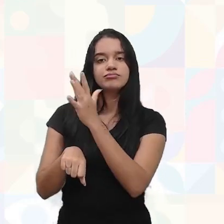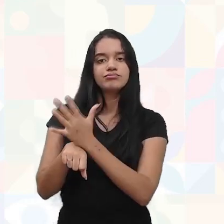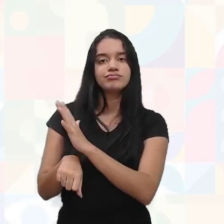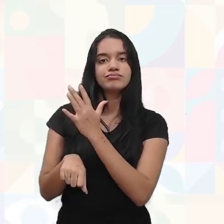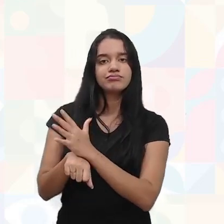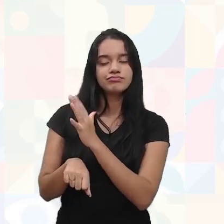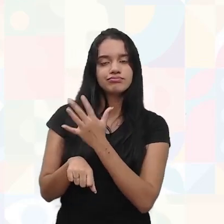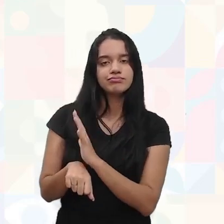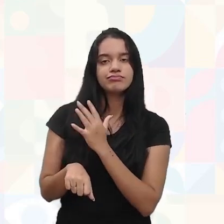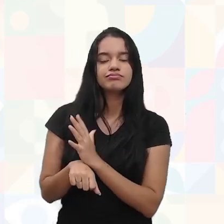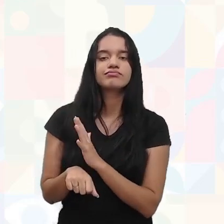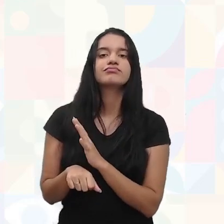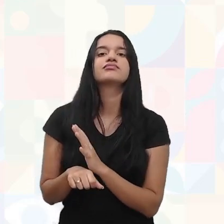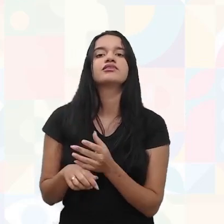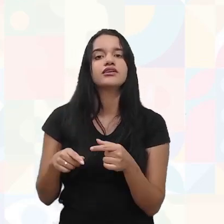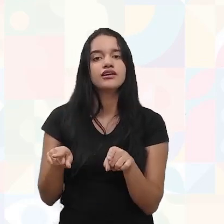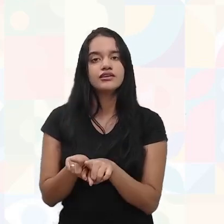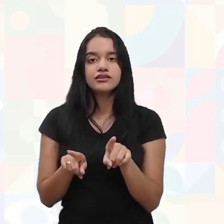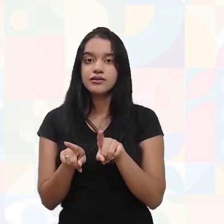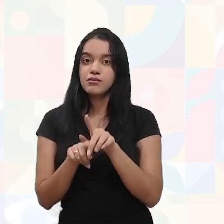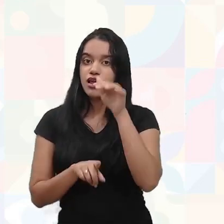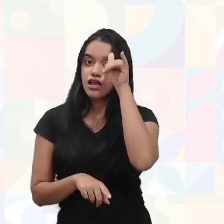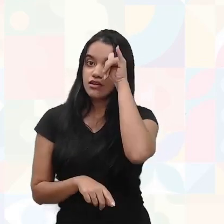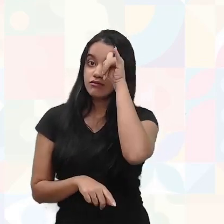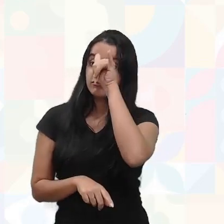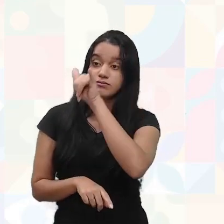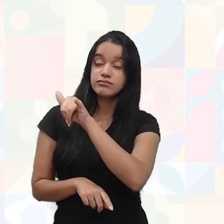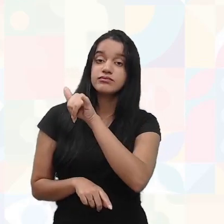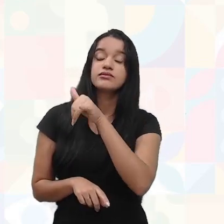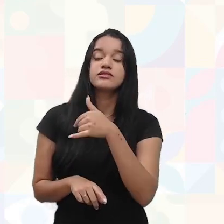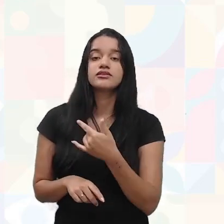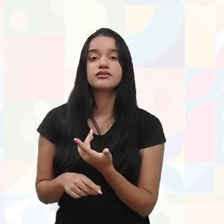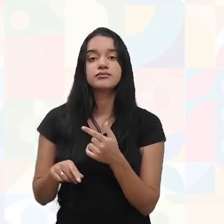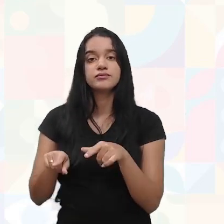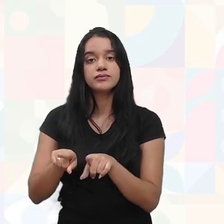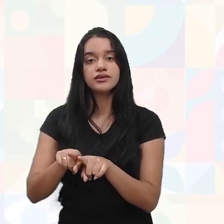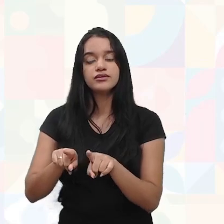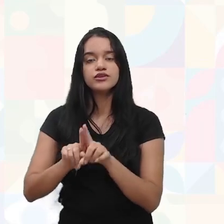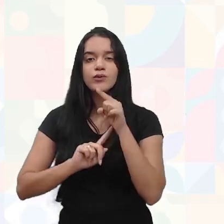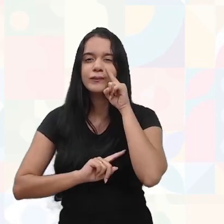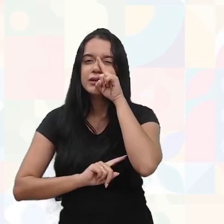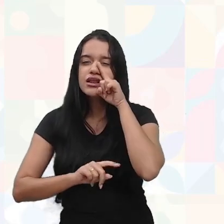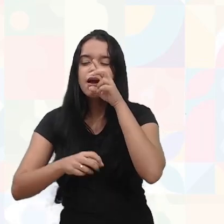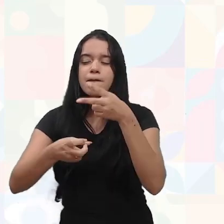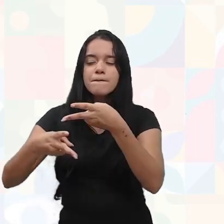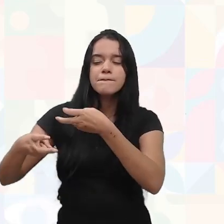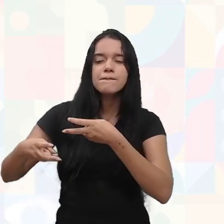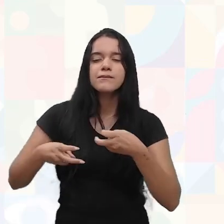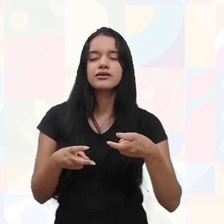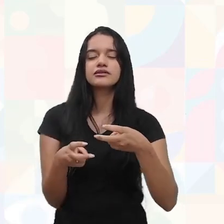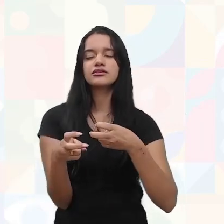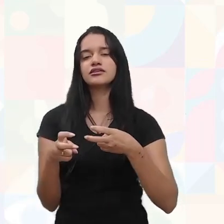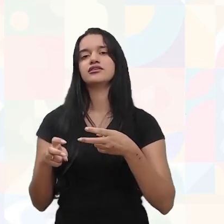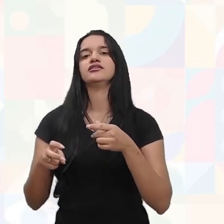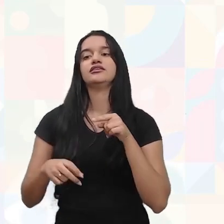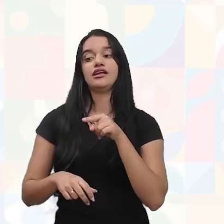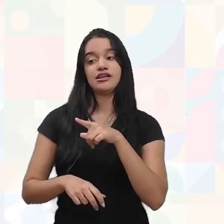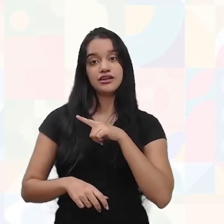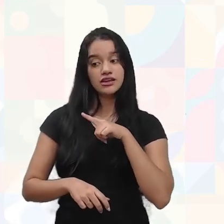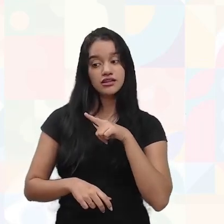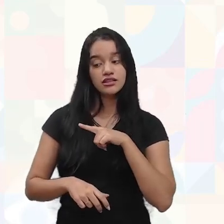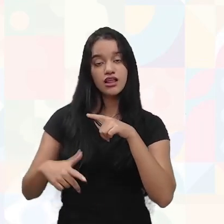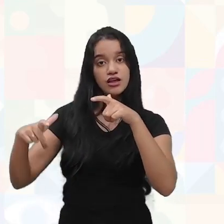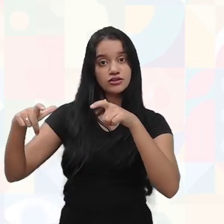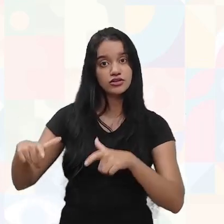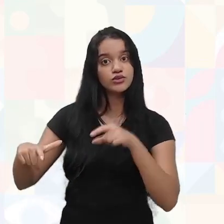exercida, as medidas de prevenção em função dos perigos identificados e dos riscos